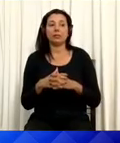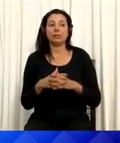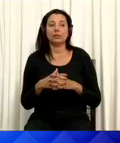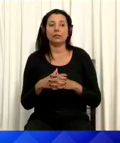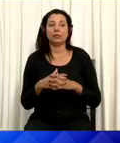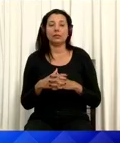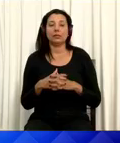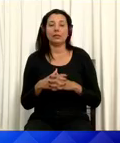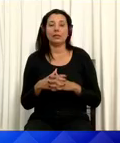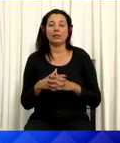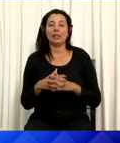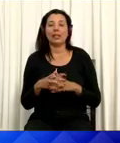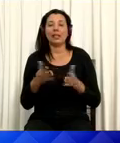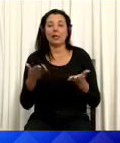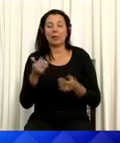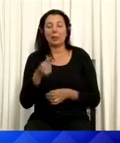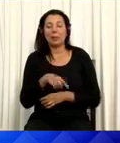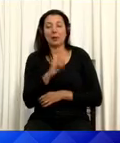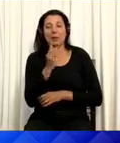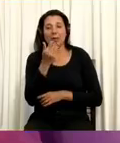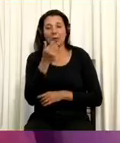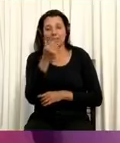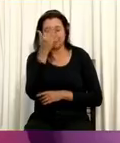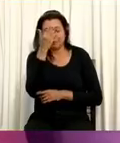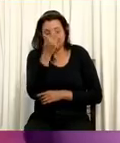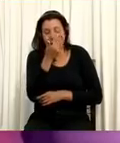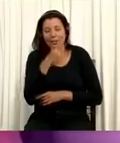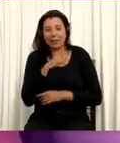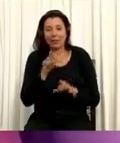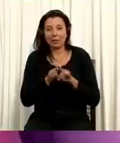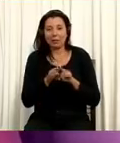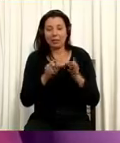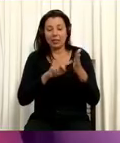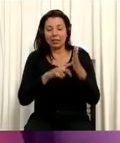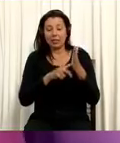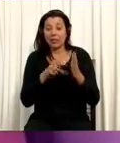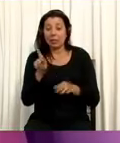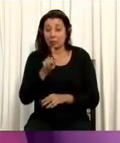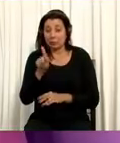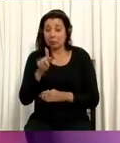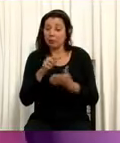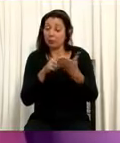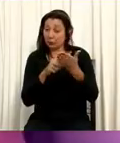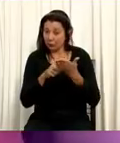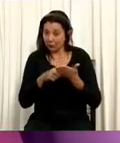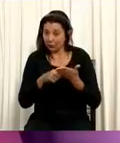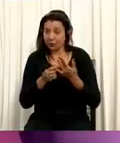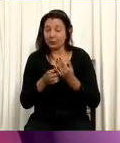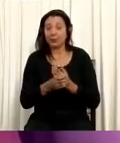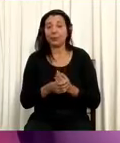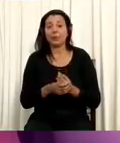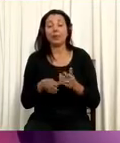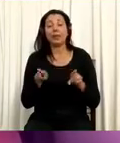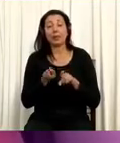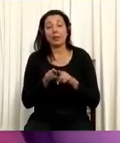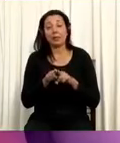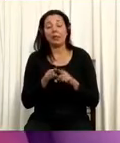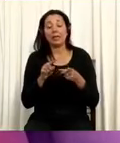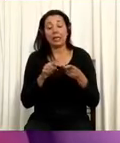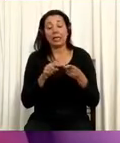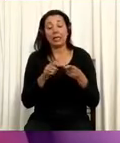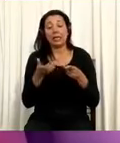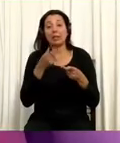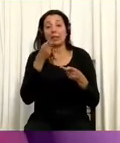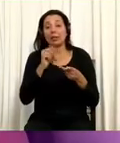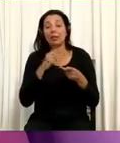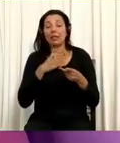E, em primeiro lugar, eu quero agradecer aos sindicatos professores pelo convite. Quero também